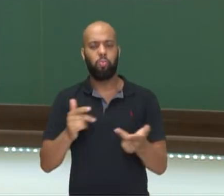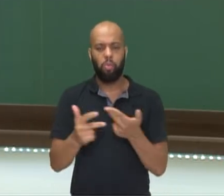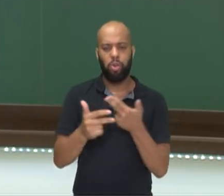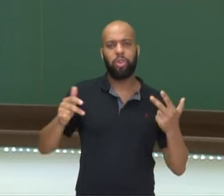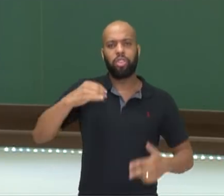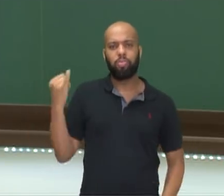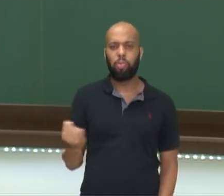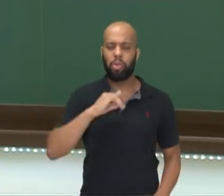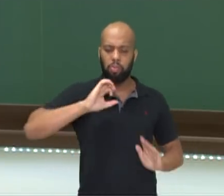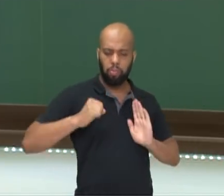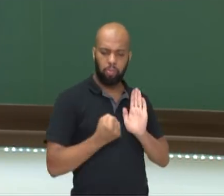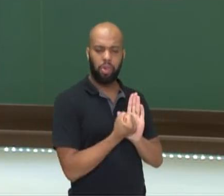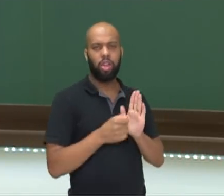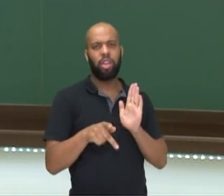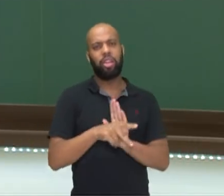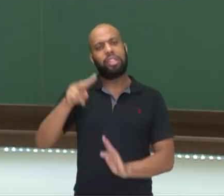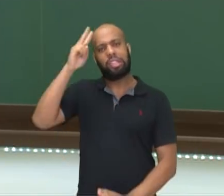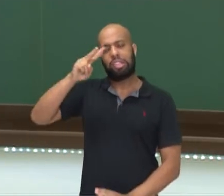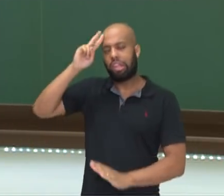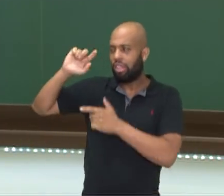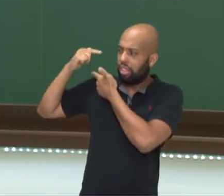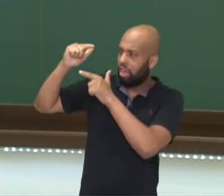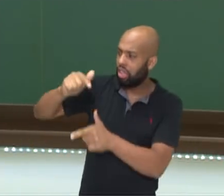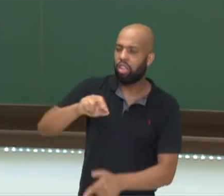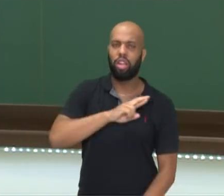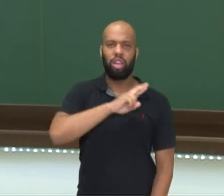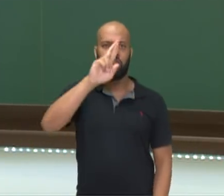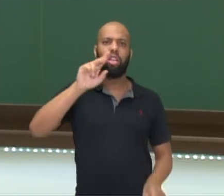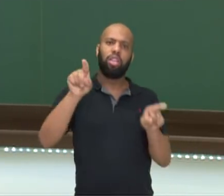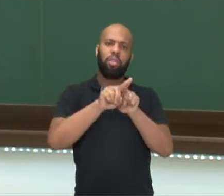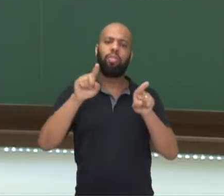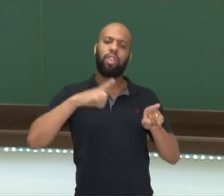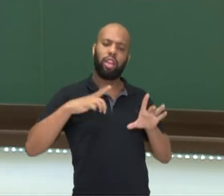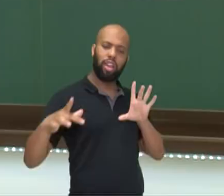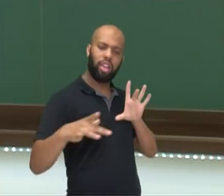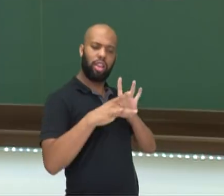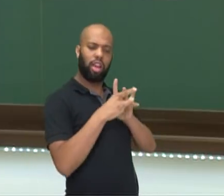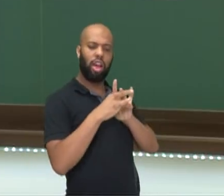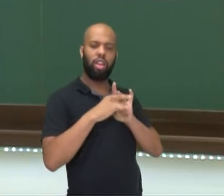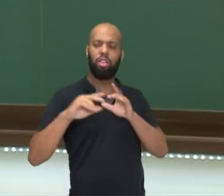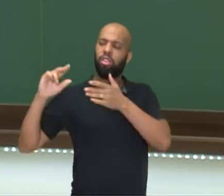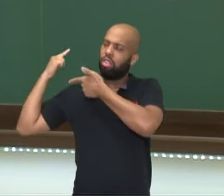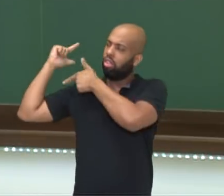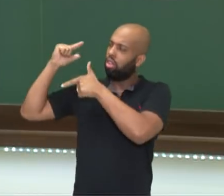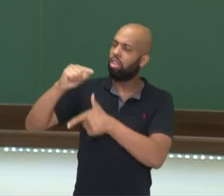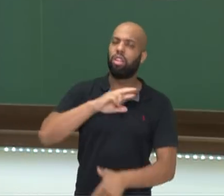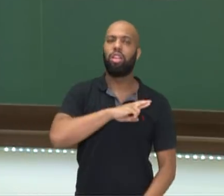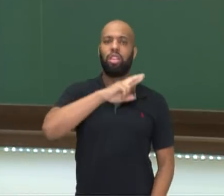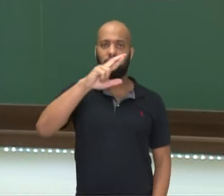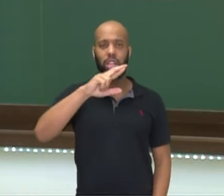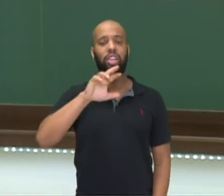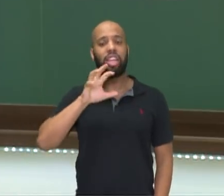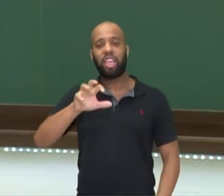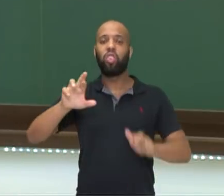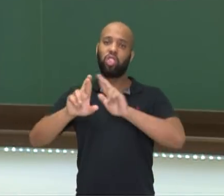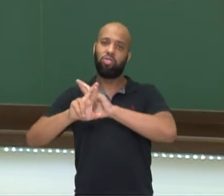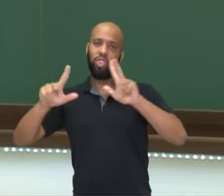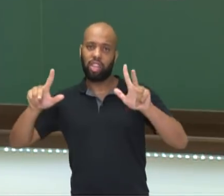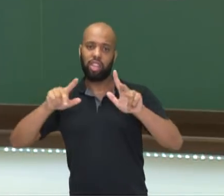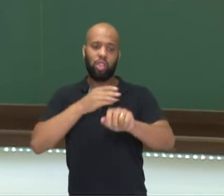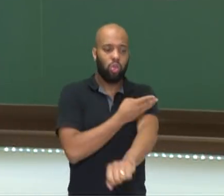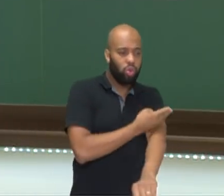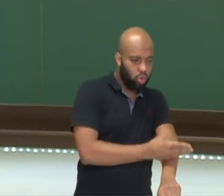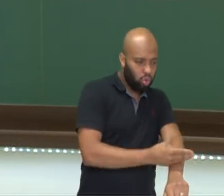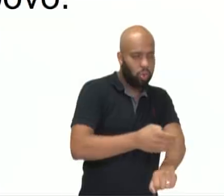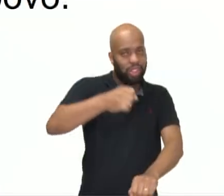a história e a tradição religiosa. Estão ligados, então, à tradição religiosa. Essa é a diferença entre um hábito e um ritual